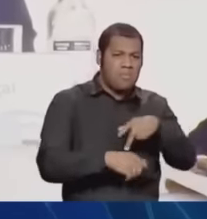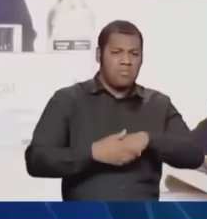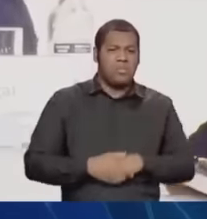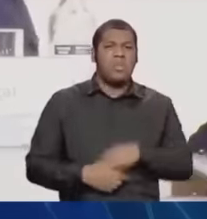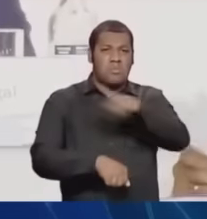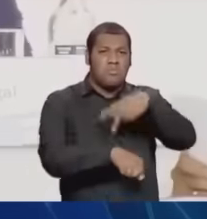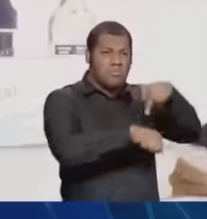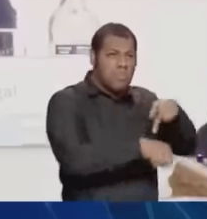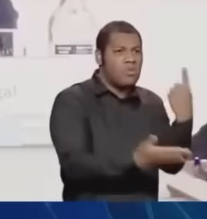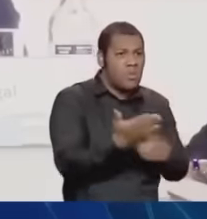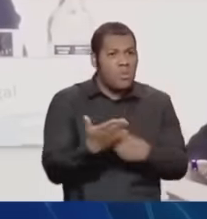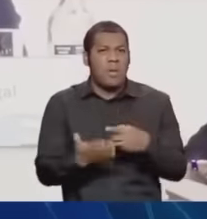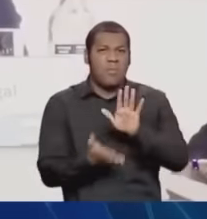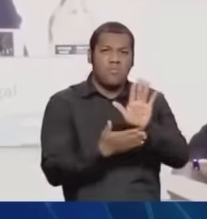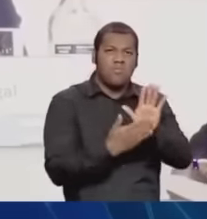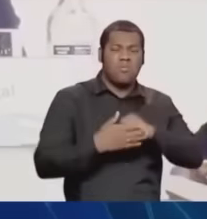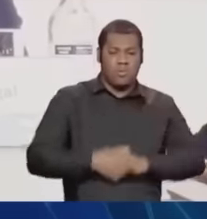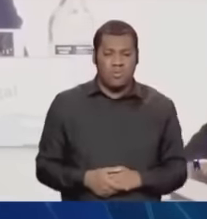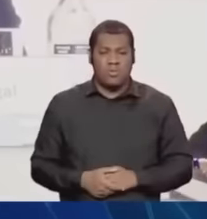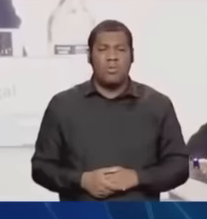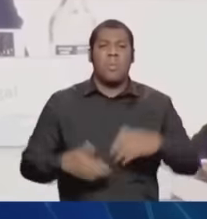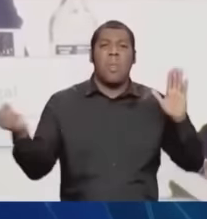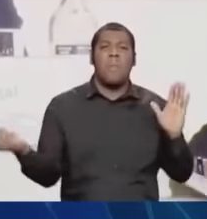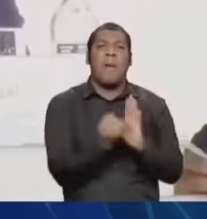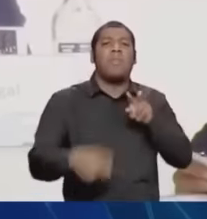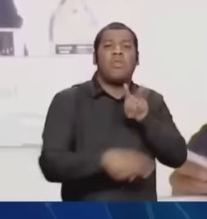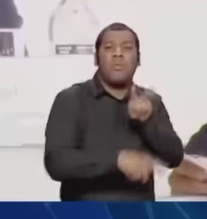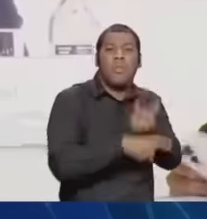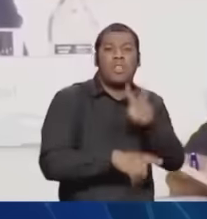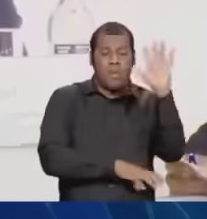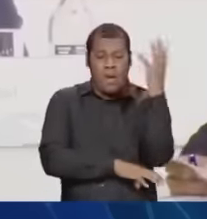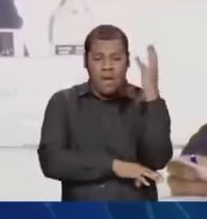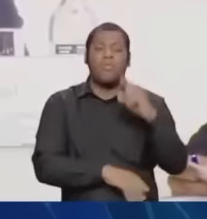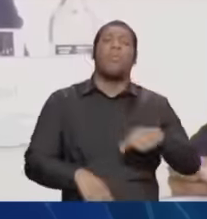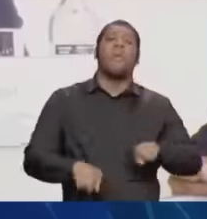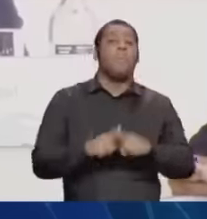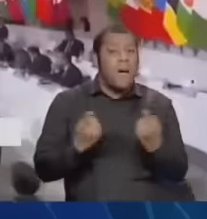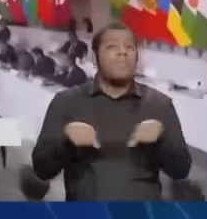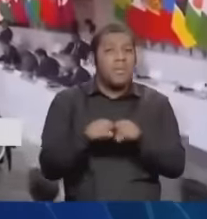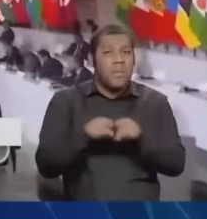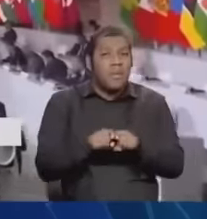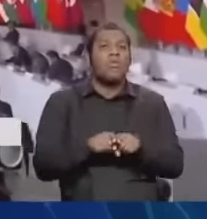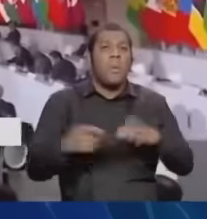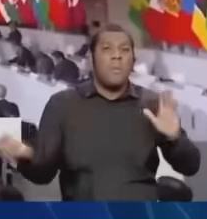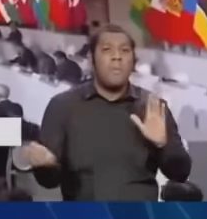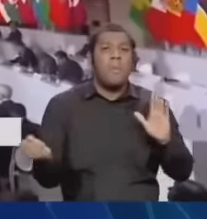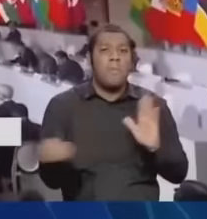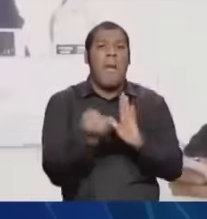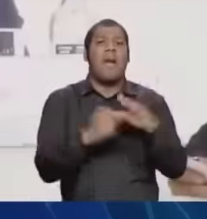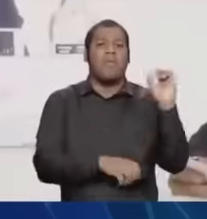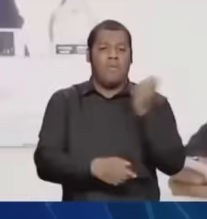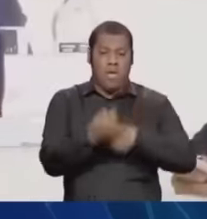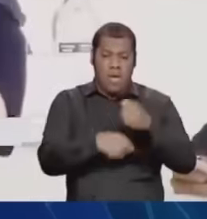queremos fazer disso um patrimônio, não apenas de preservação ambiental, mas um patrimônio econômico para ajudar os povos que